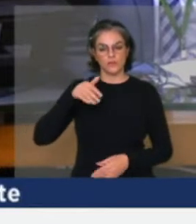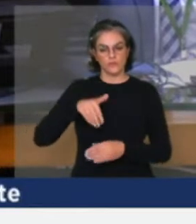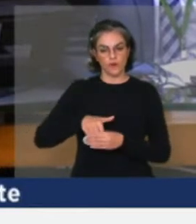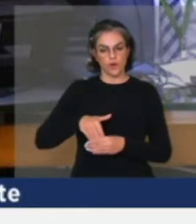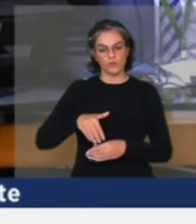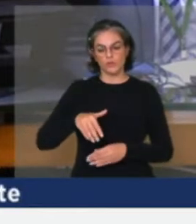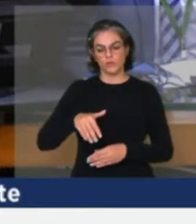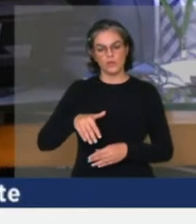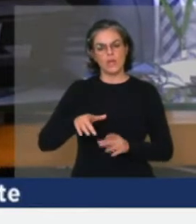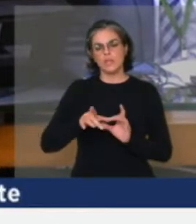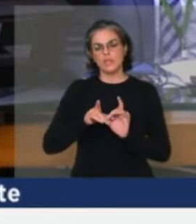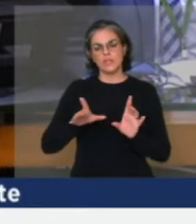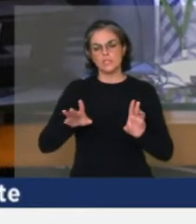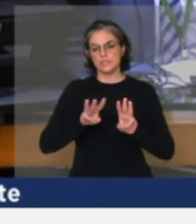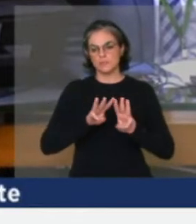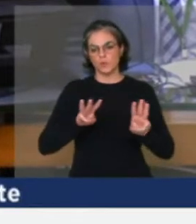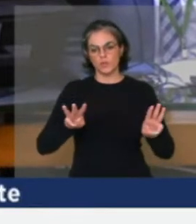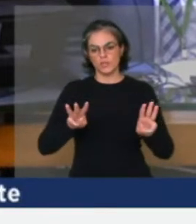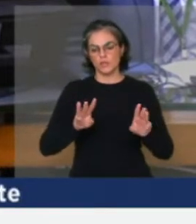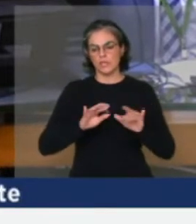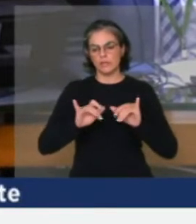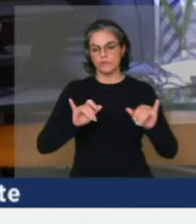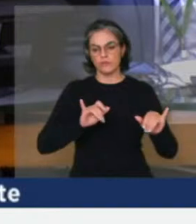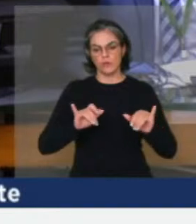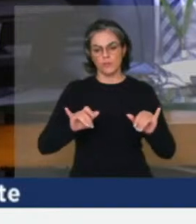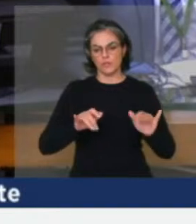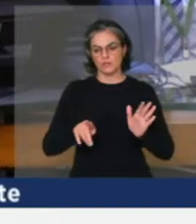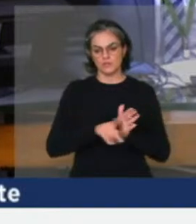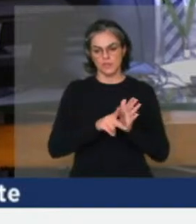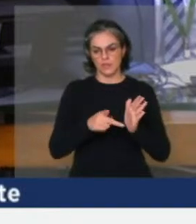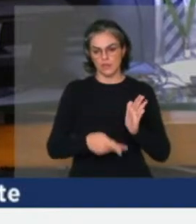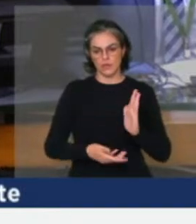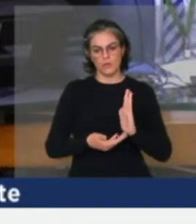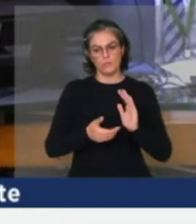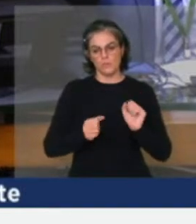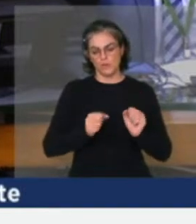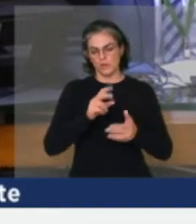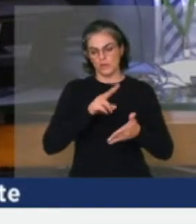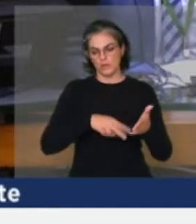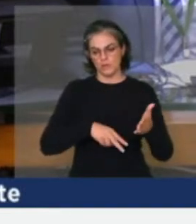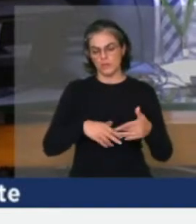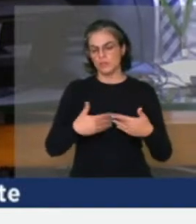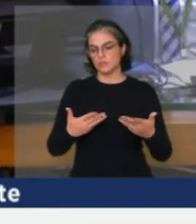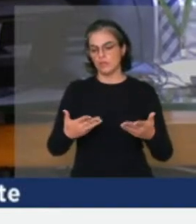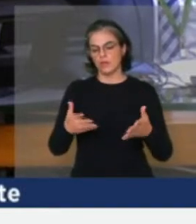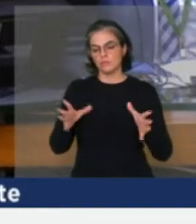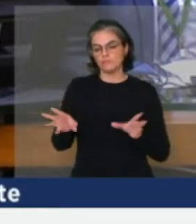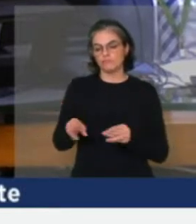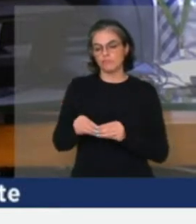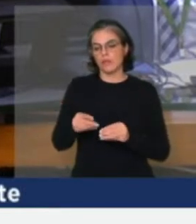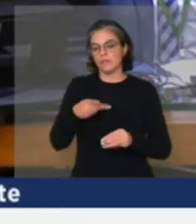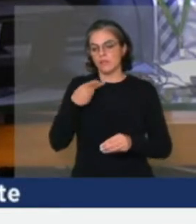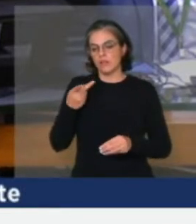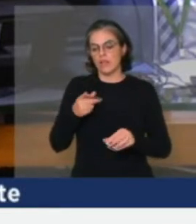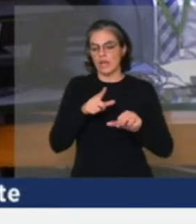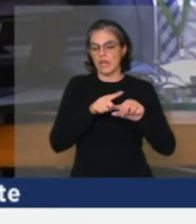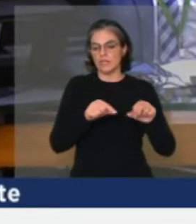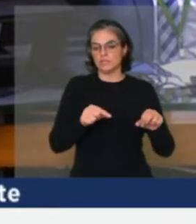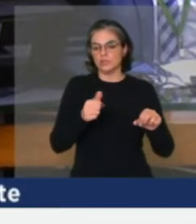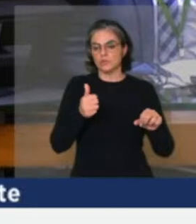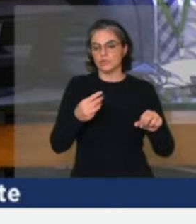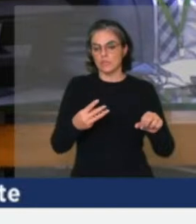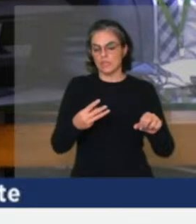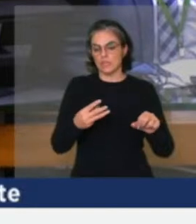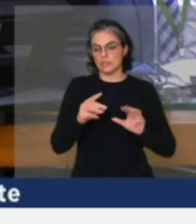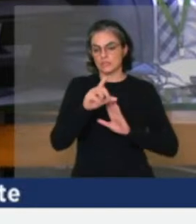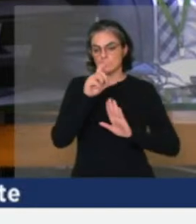está disponível no sistema de informação legislativa desta Casa, assentei que a interpretação conjugada dos artigos 13, caput,